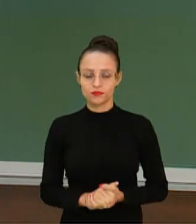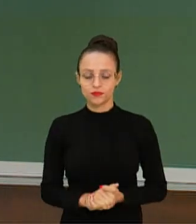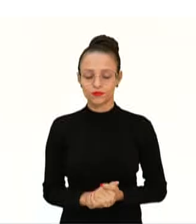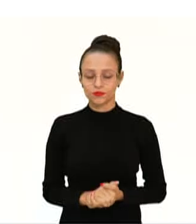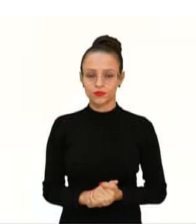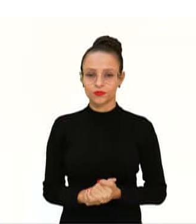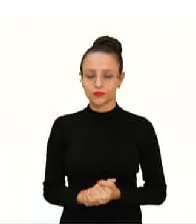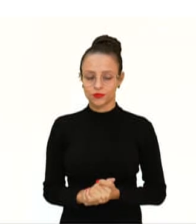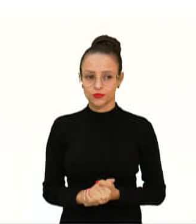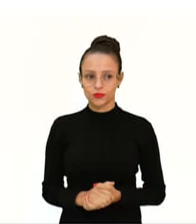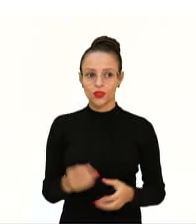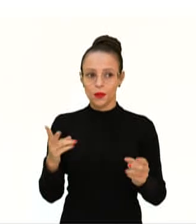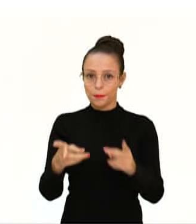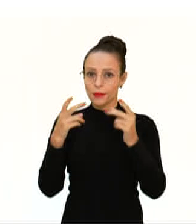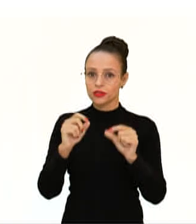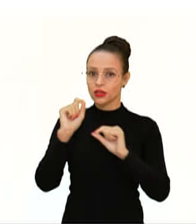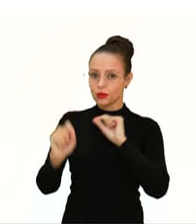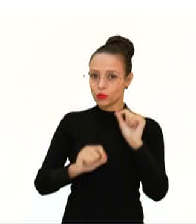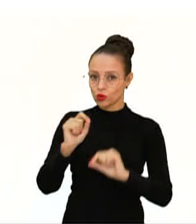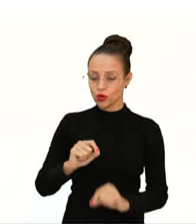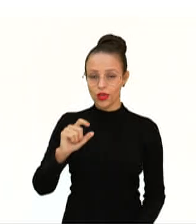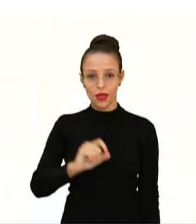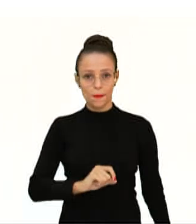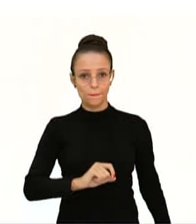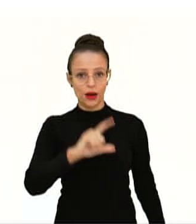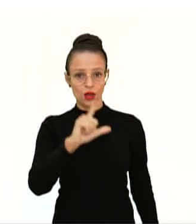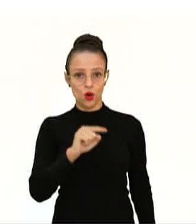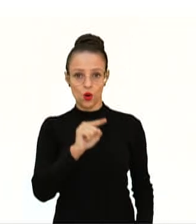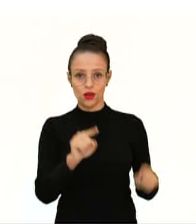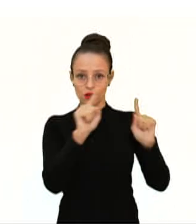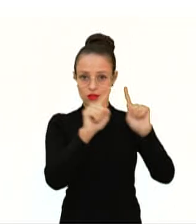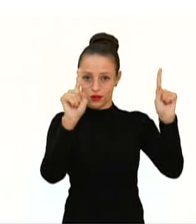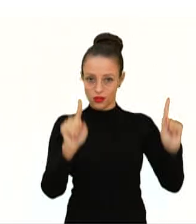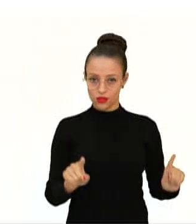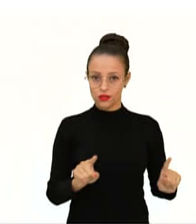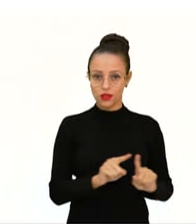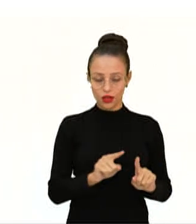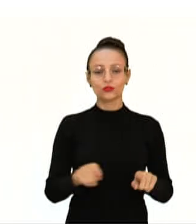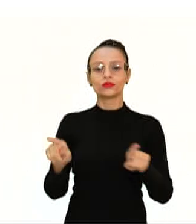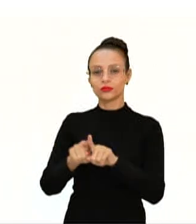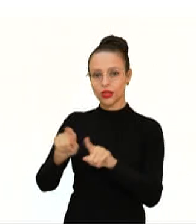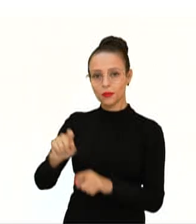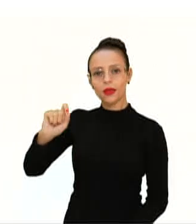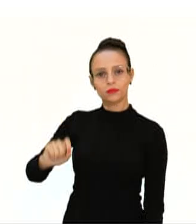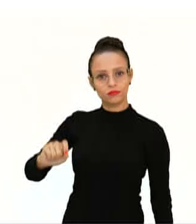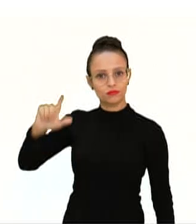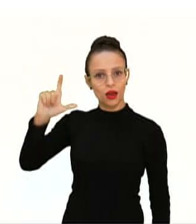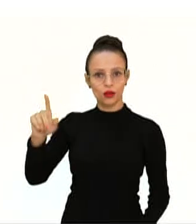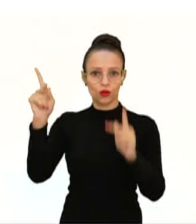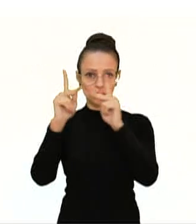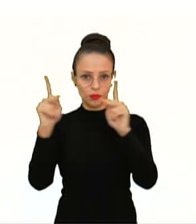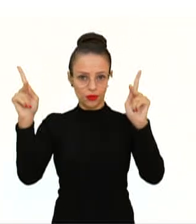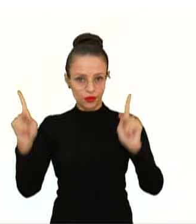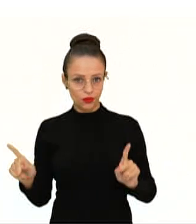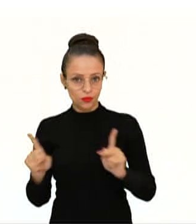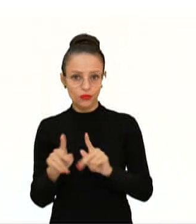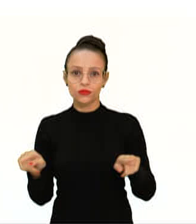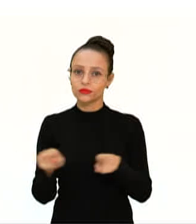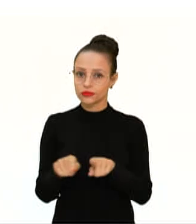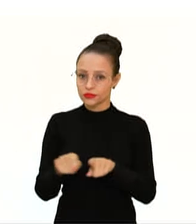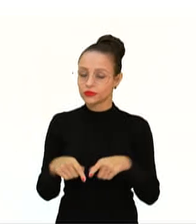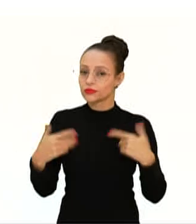aqui, ó. Observe que quanto maior a medida do lado do quadrado, maior será a medida do